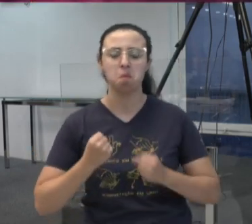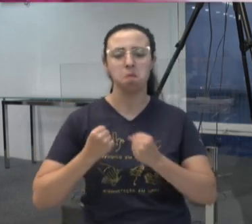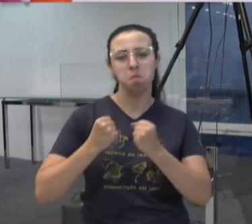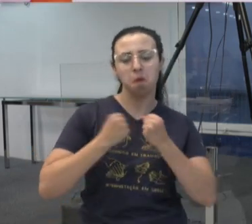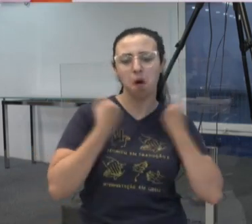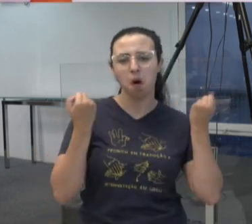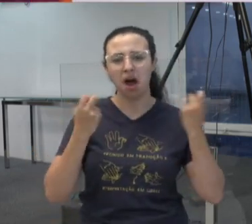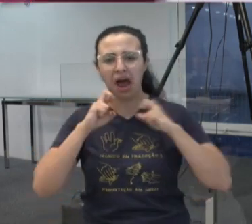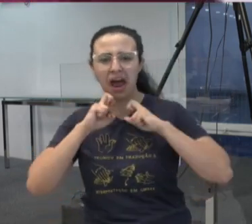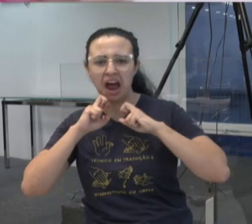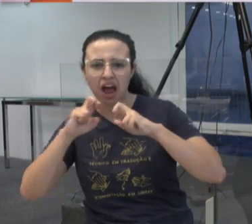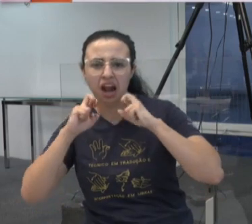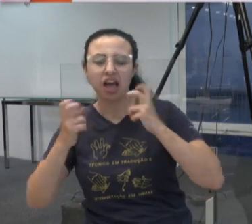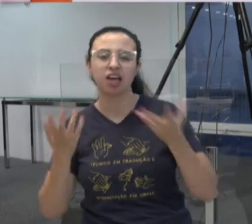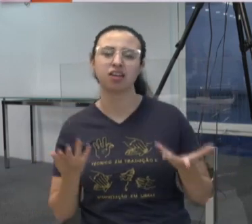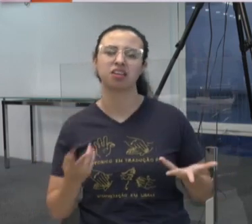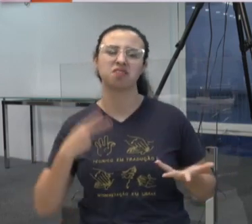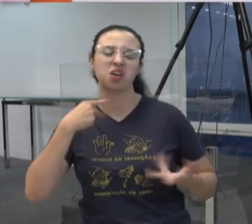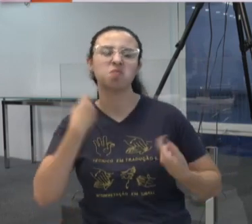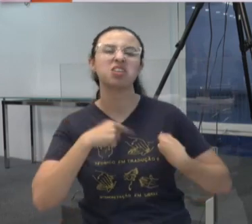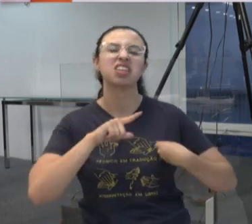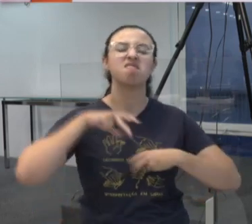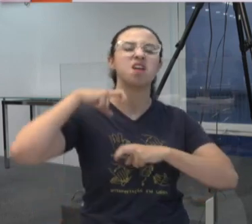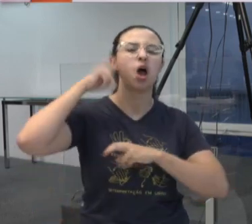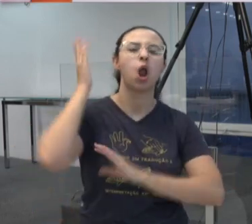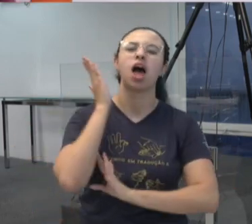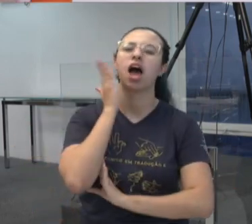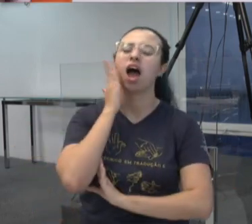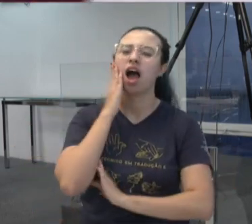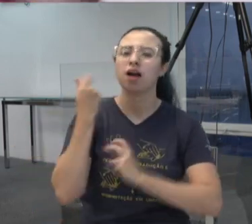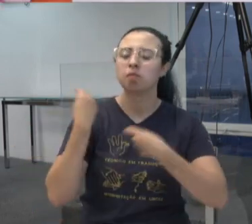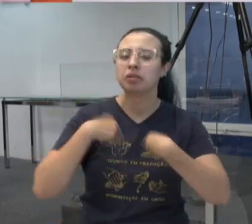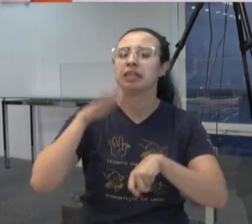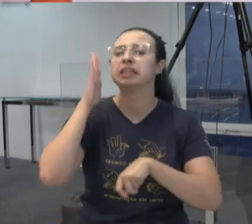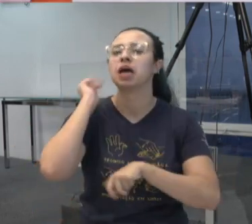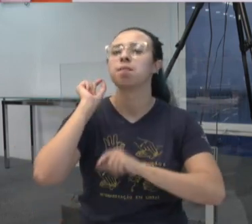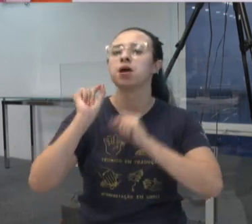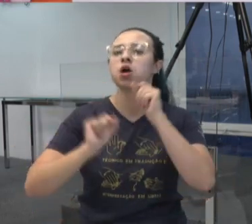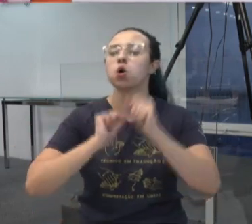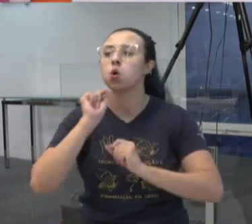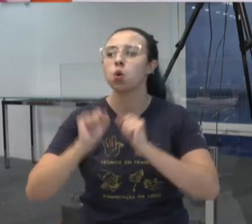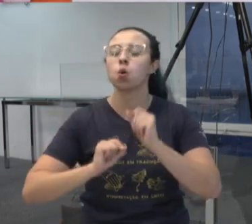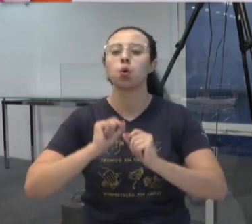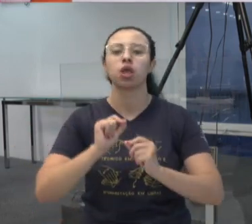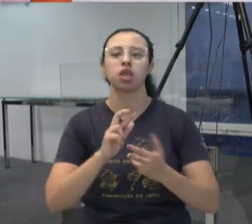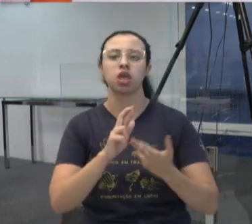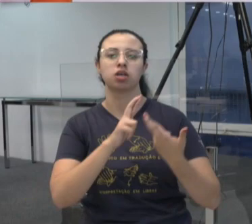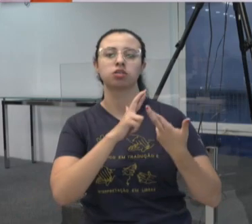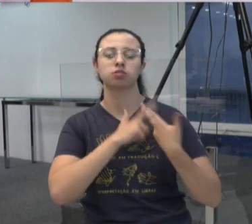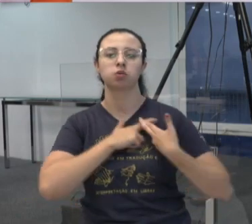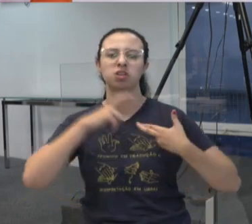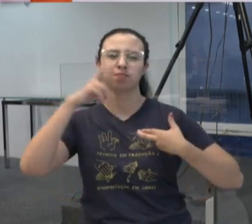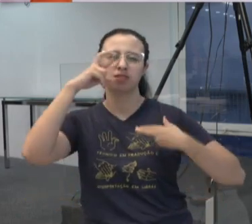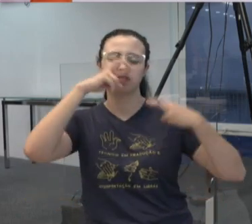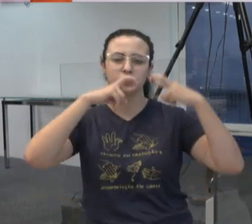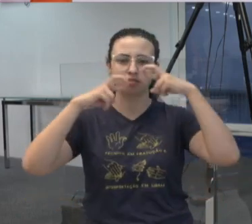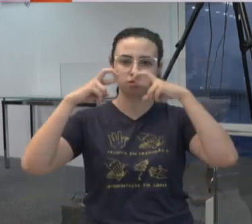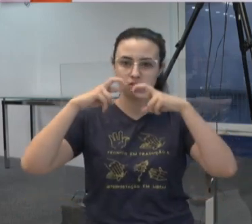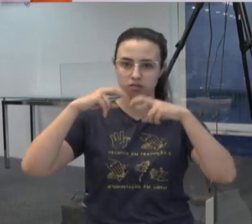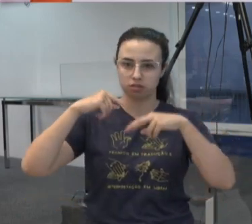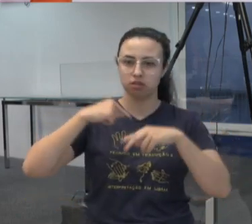grita, que vereador tem que criar vergonha na cara, que vereador tem que saber o que é fiscalizar, eu estou